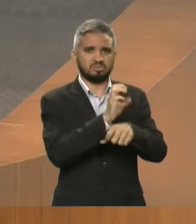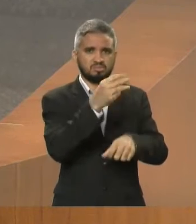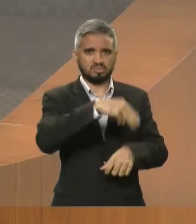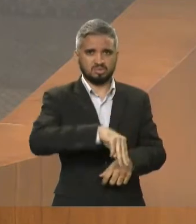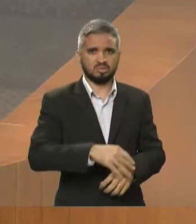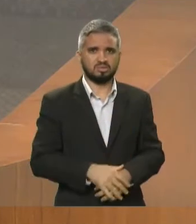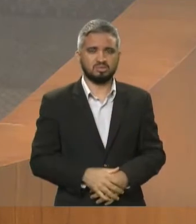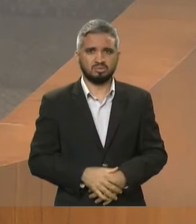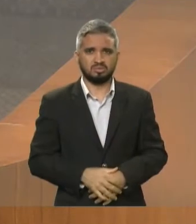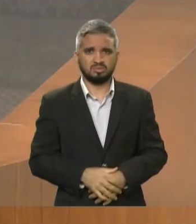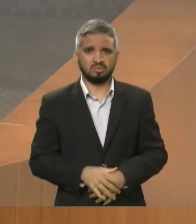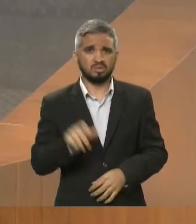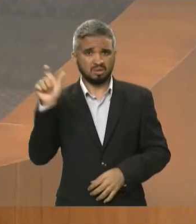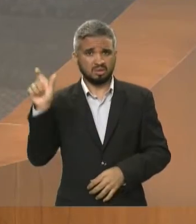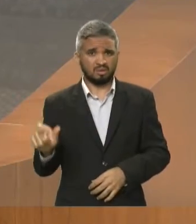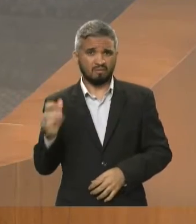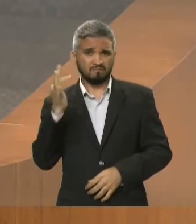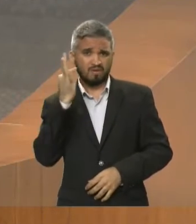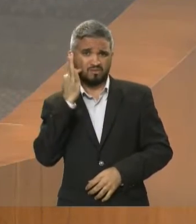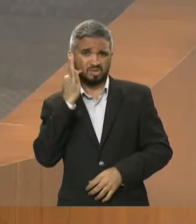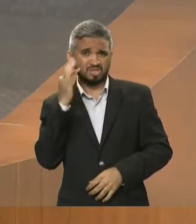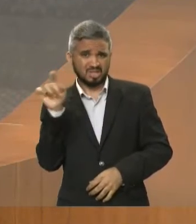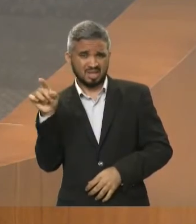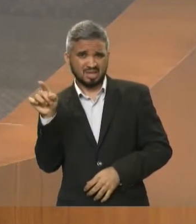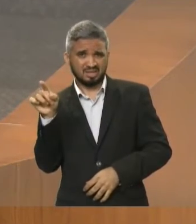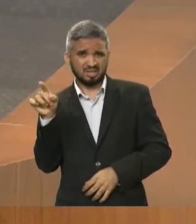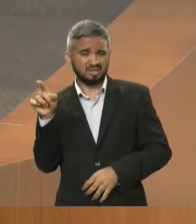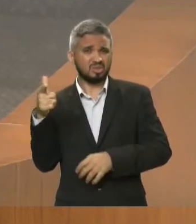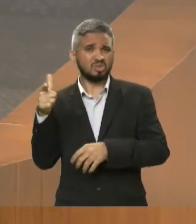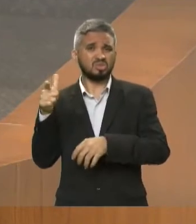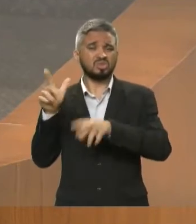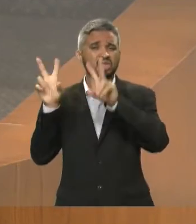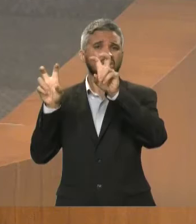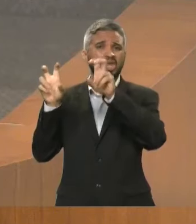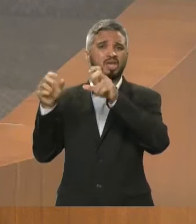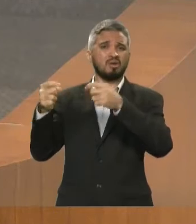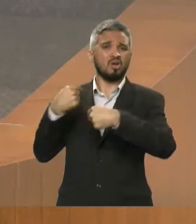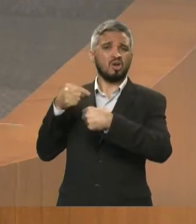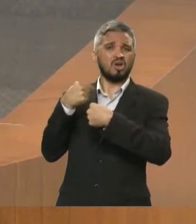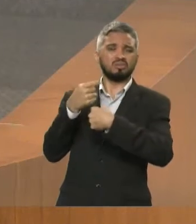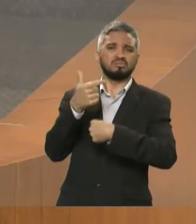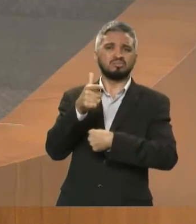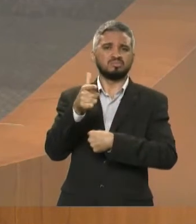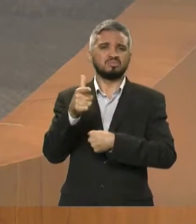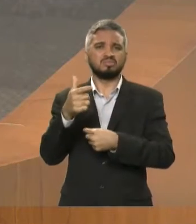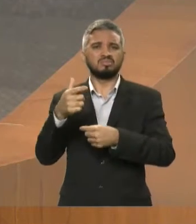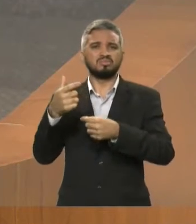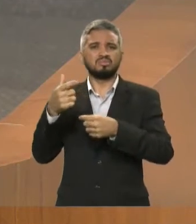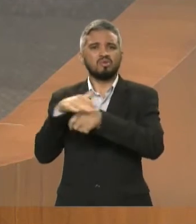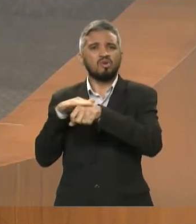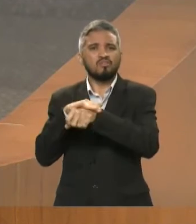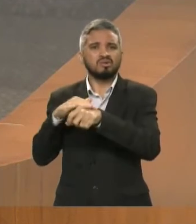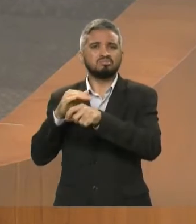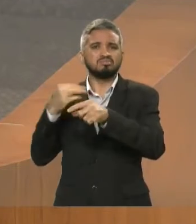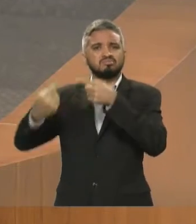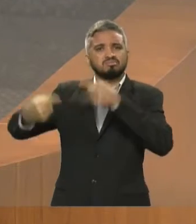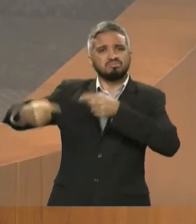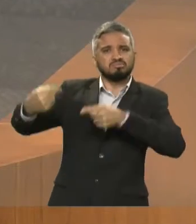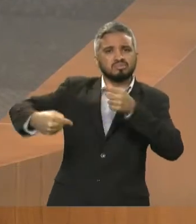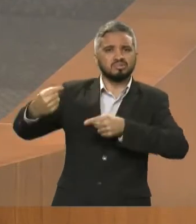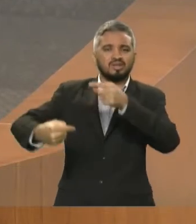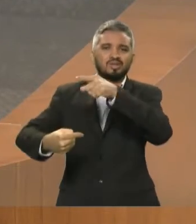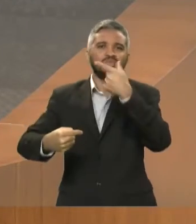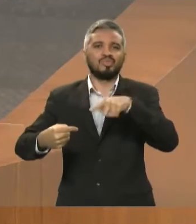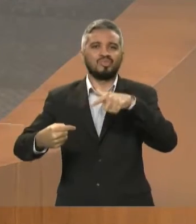tem argumento. Flávio Dino, vamos discutir. Vamos discutir essa mensagem que Vossa Excelência mandou para a Assembleia. Estou disposto a discutir